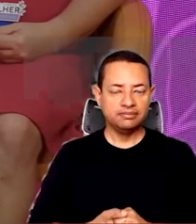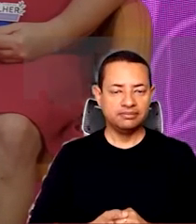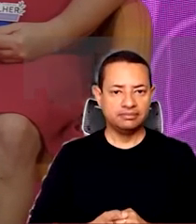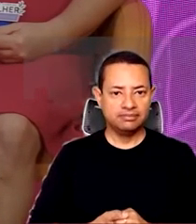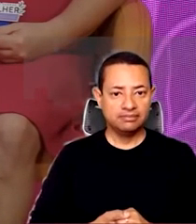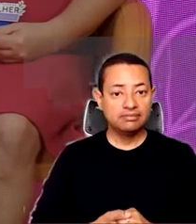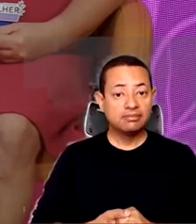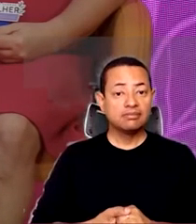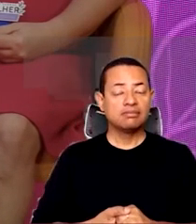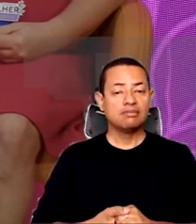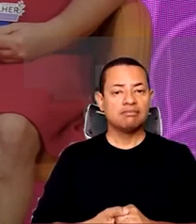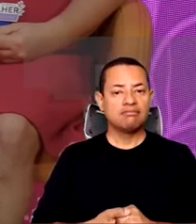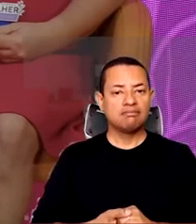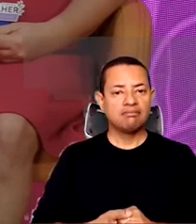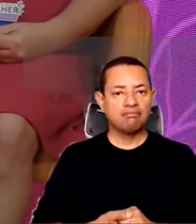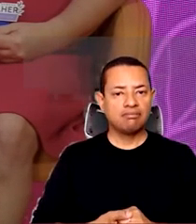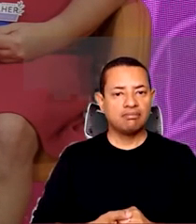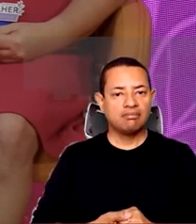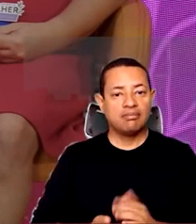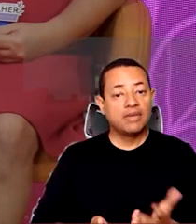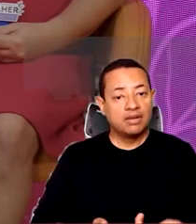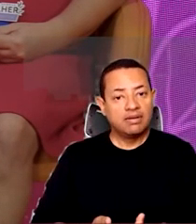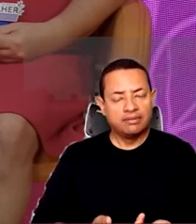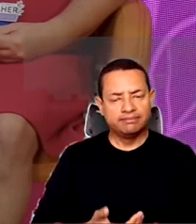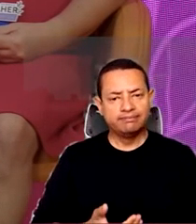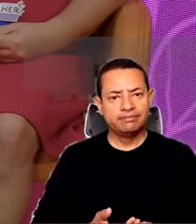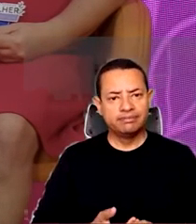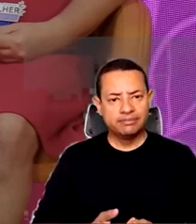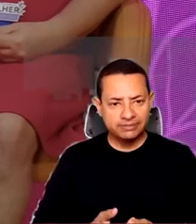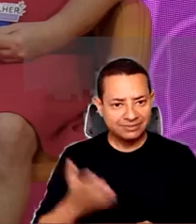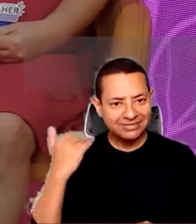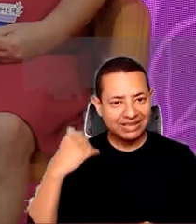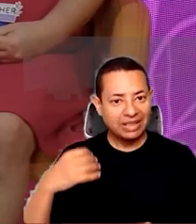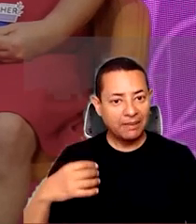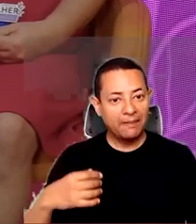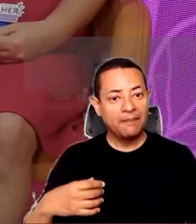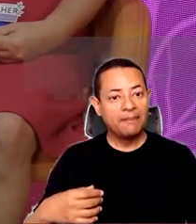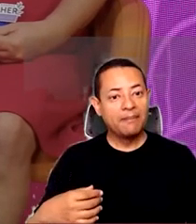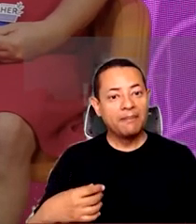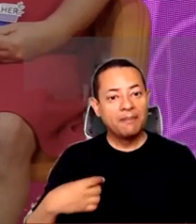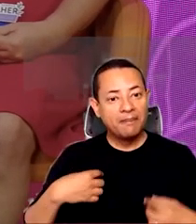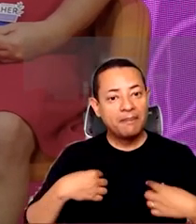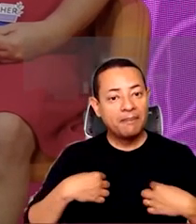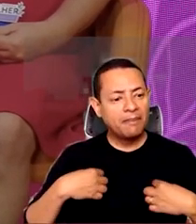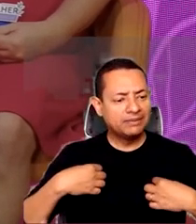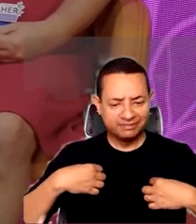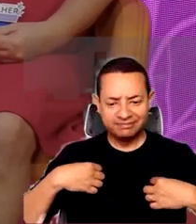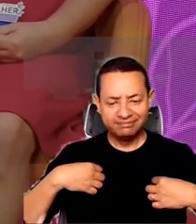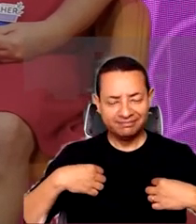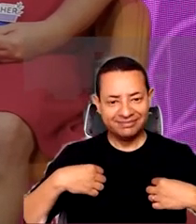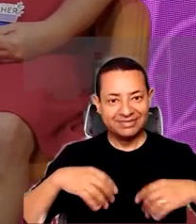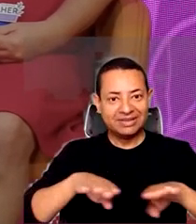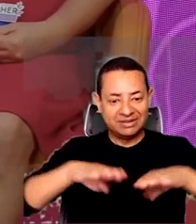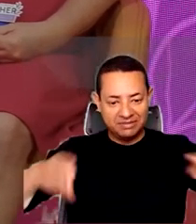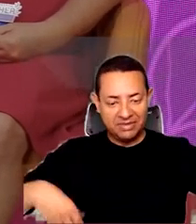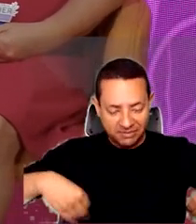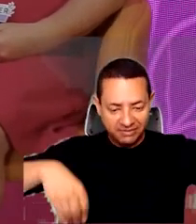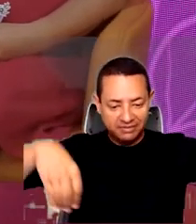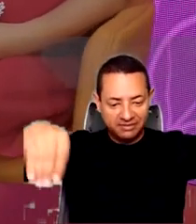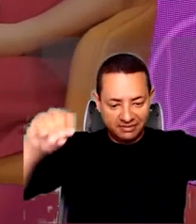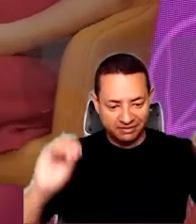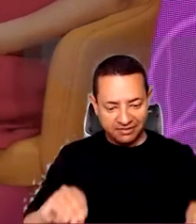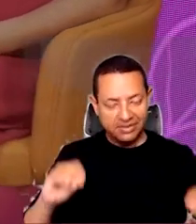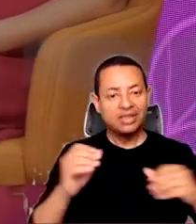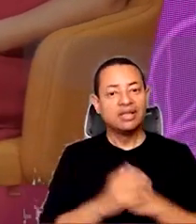e e sabendo que além daquele pano que se coloca na mesa você